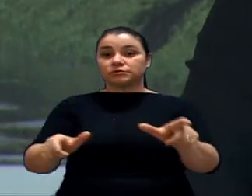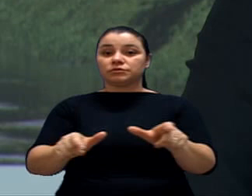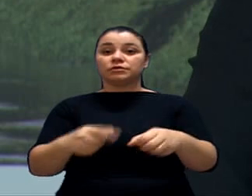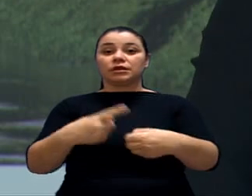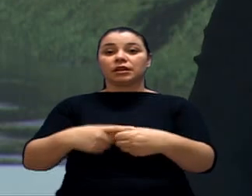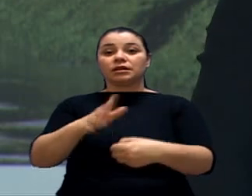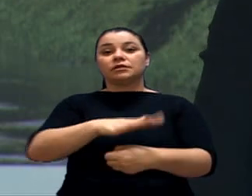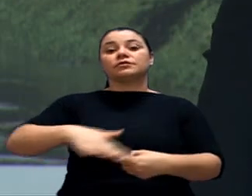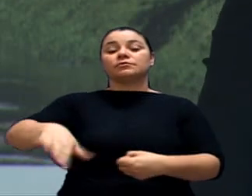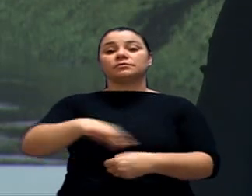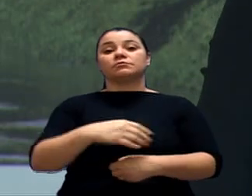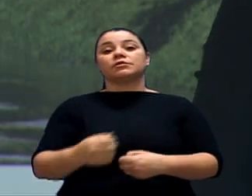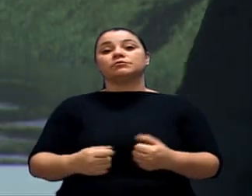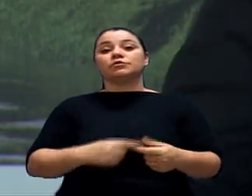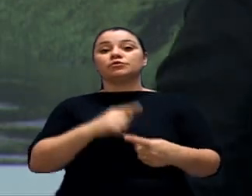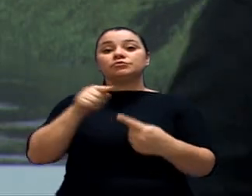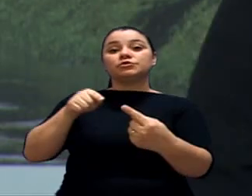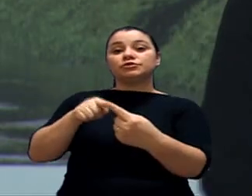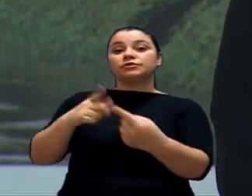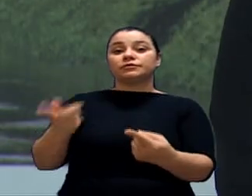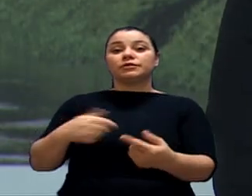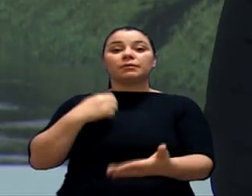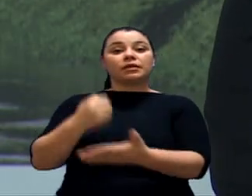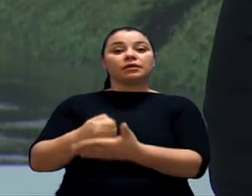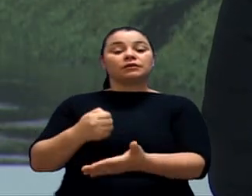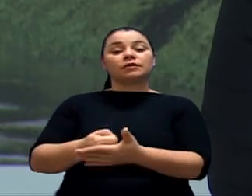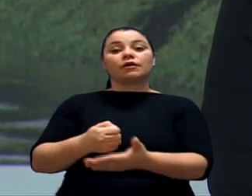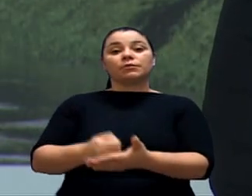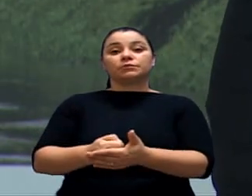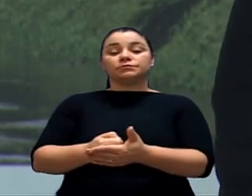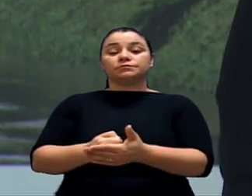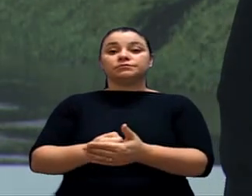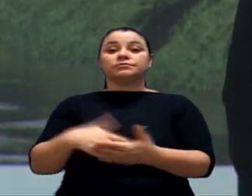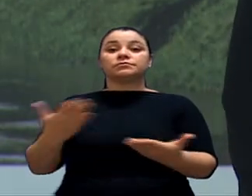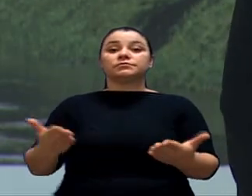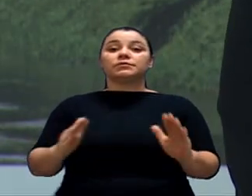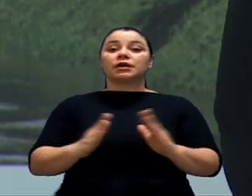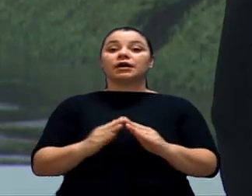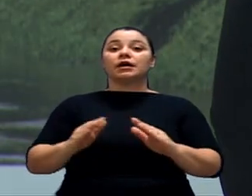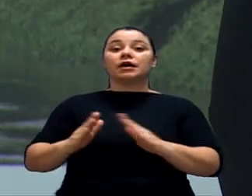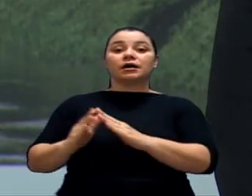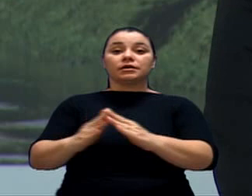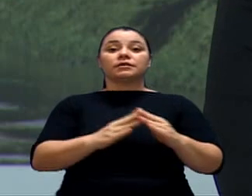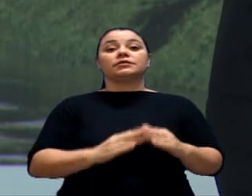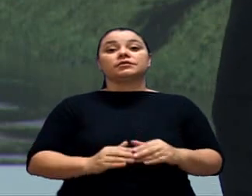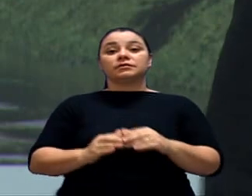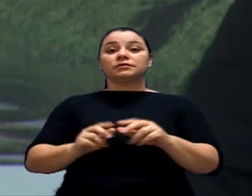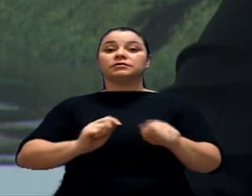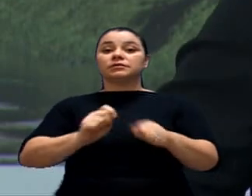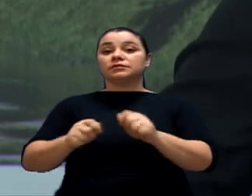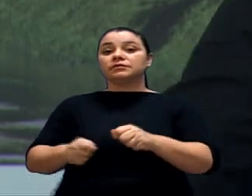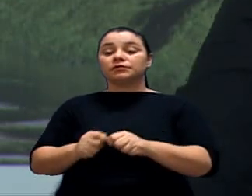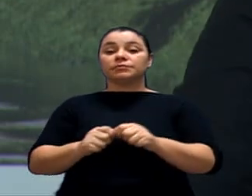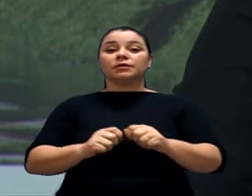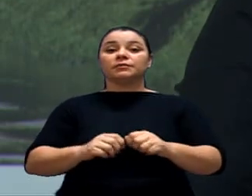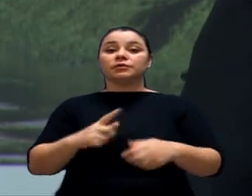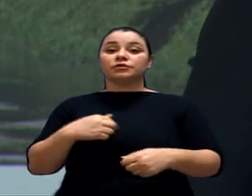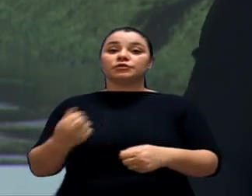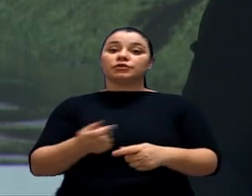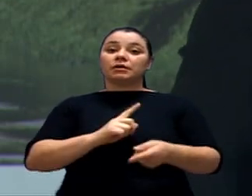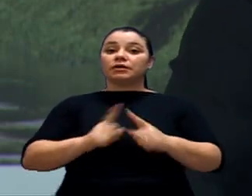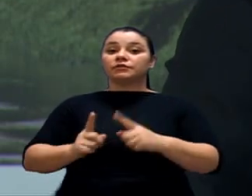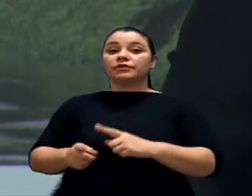uma delas aí que a gente está lutando, eu como sou da Comissão de Habitação e Regularização Fundiária, sou membro,